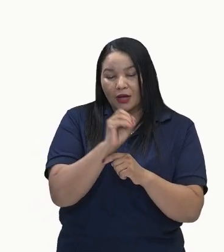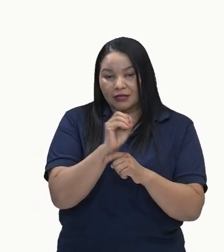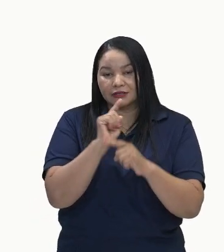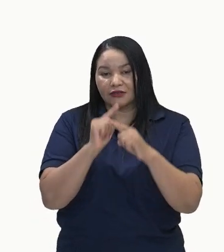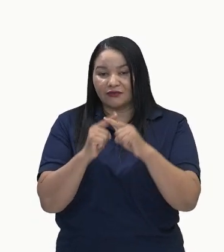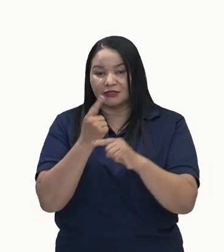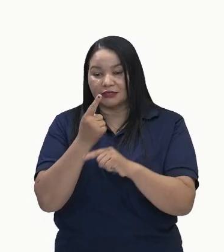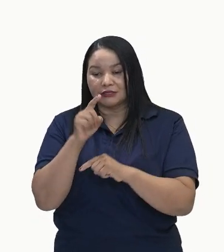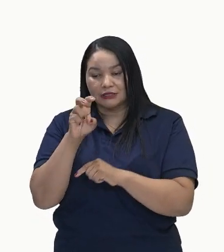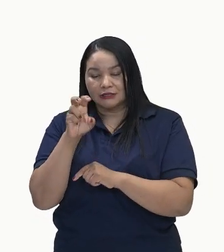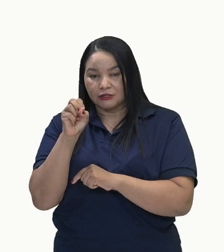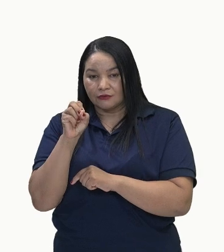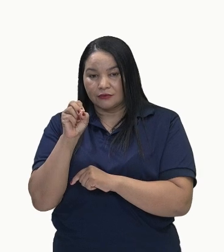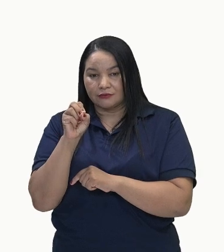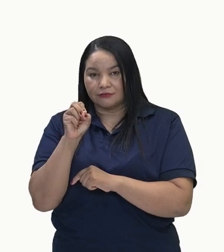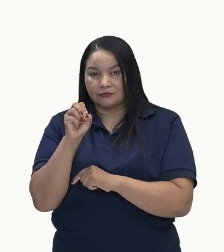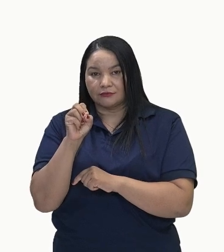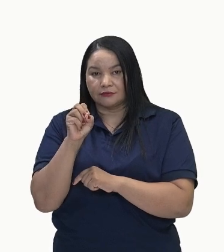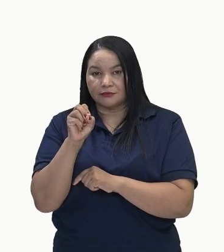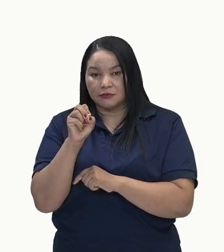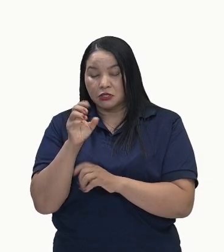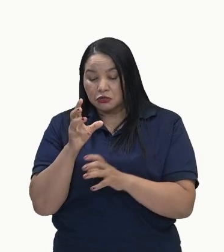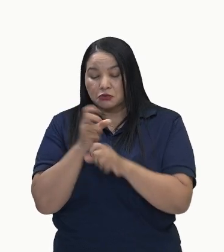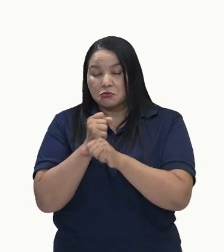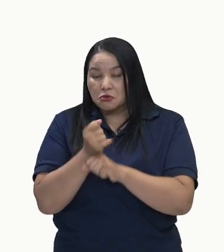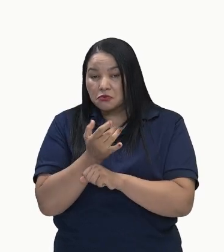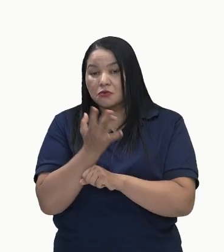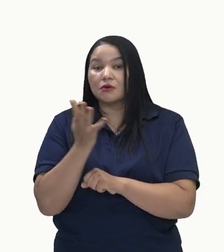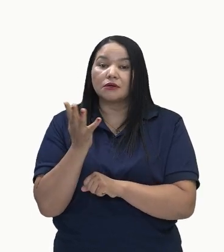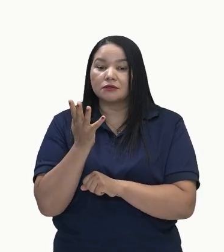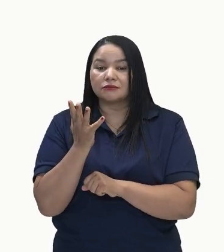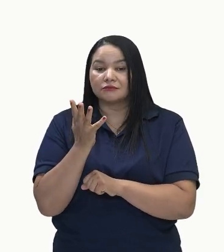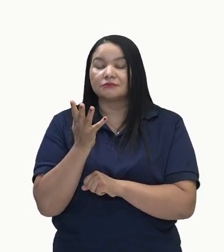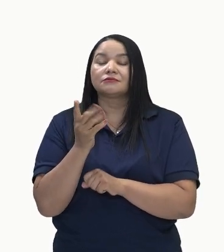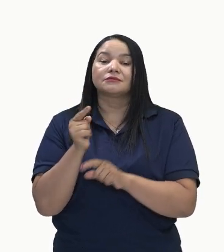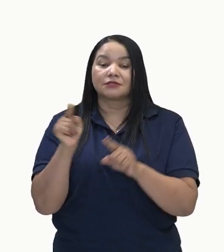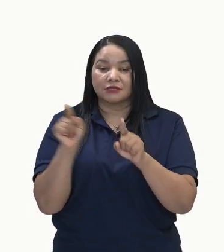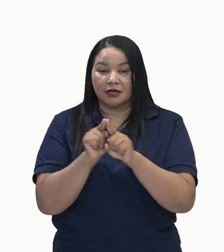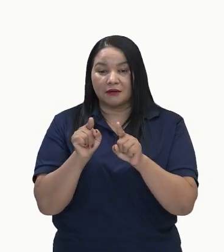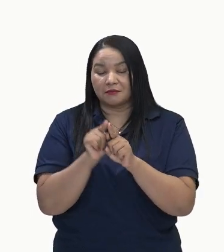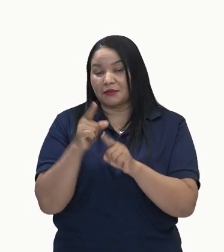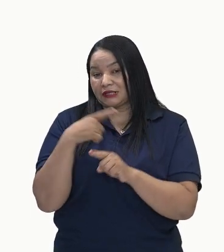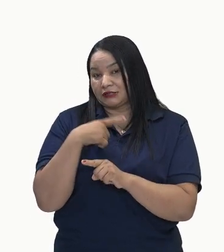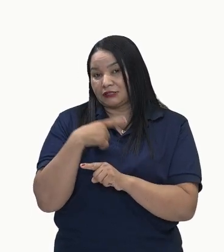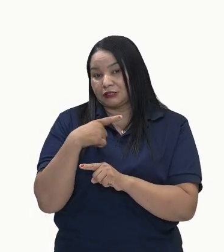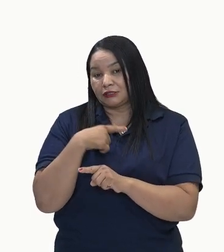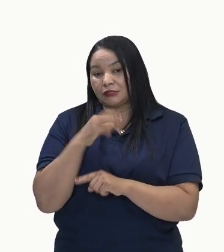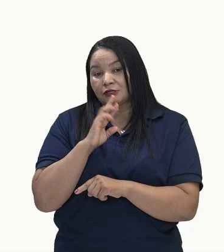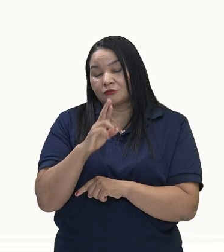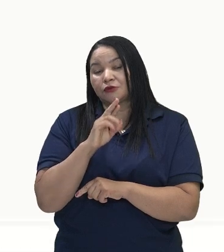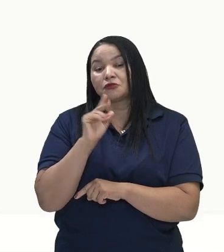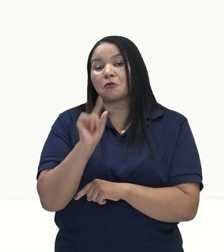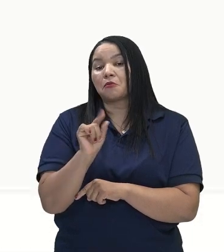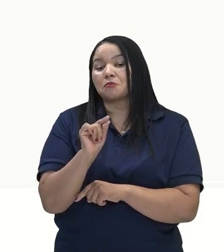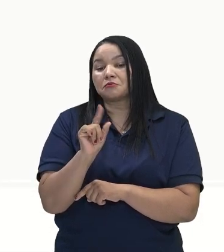150. 40 vezes 150, meus queridos alunos, também nós vamos obter como resposta,